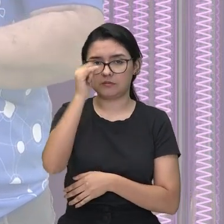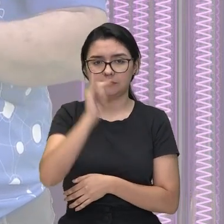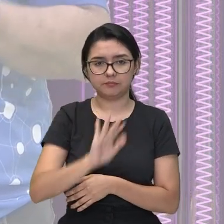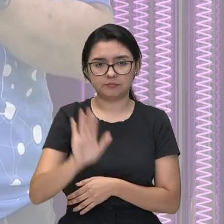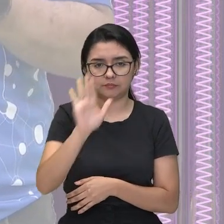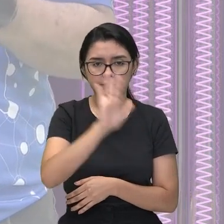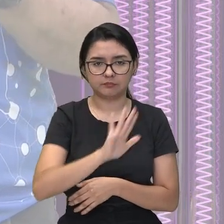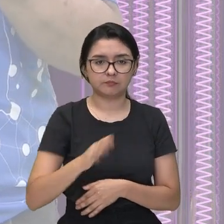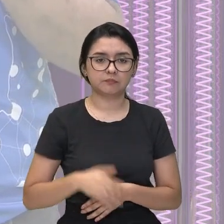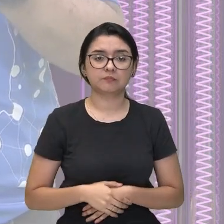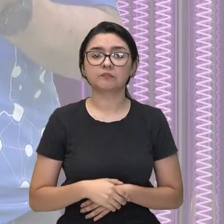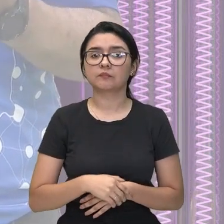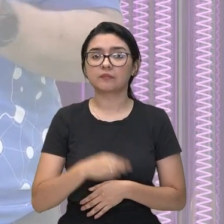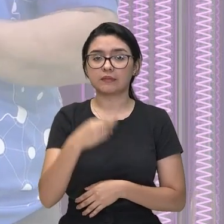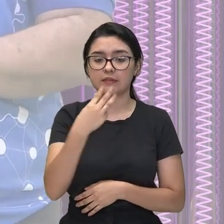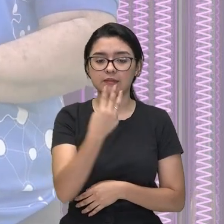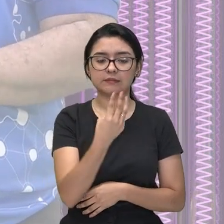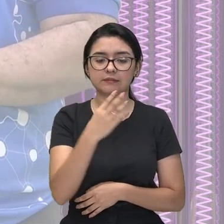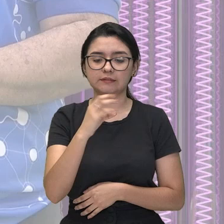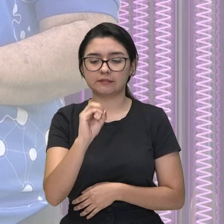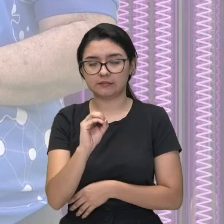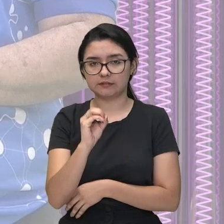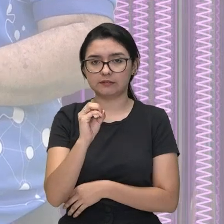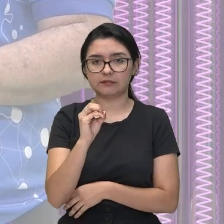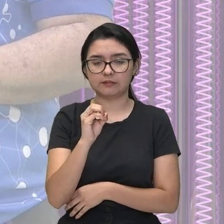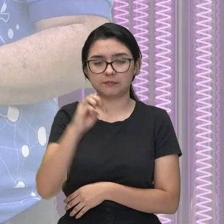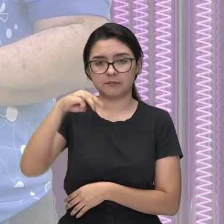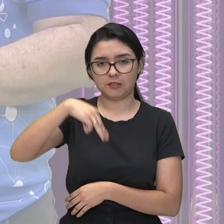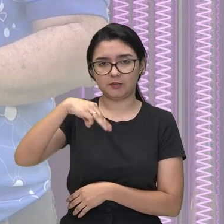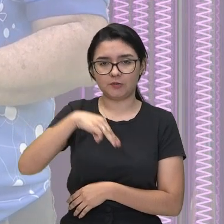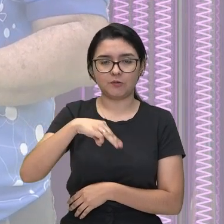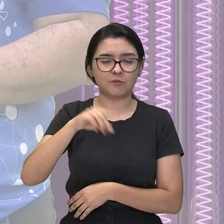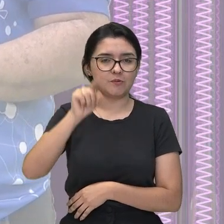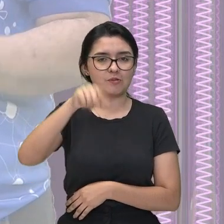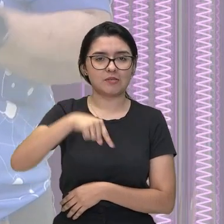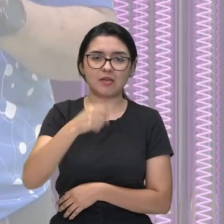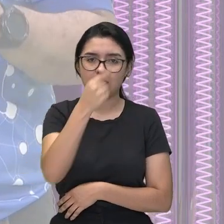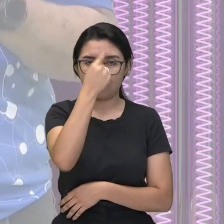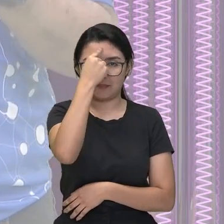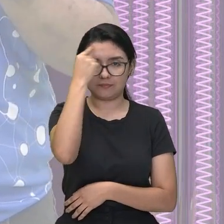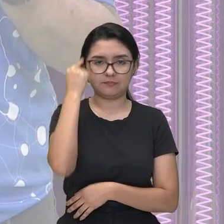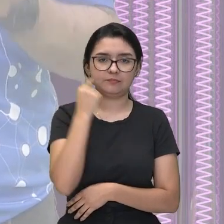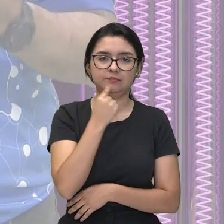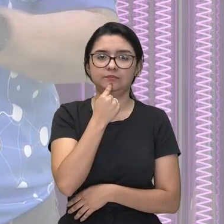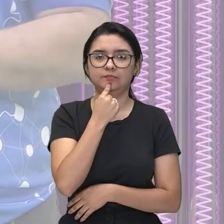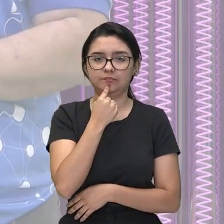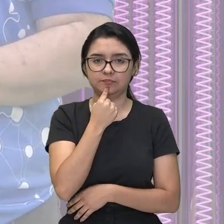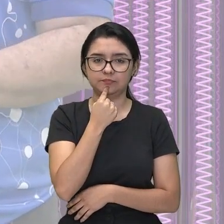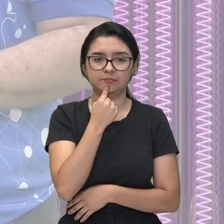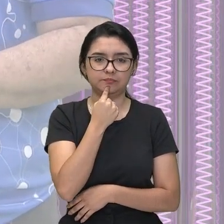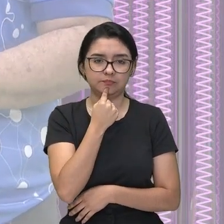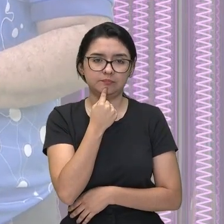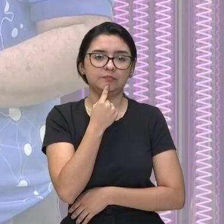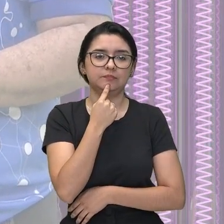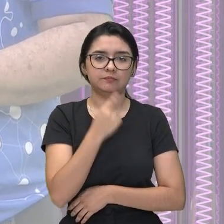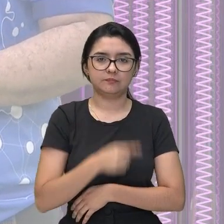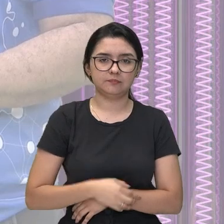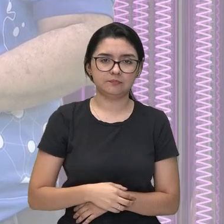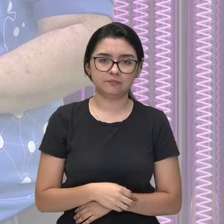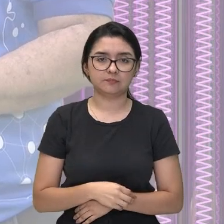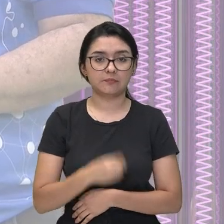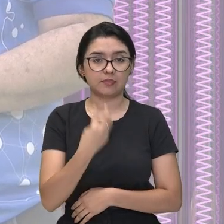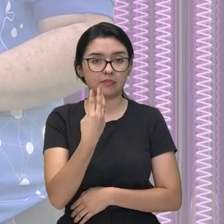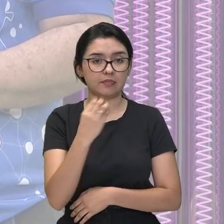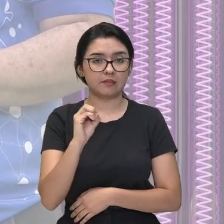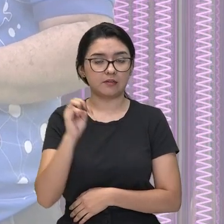minutos equivale a meia hora, ó. Utilizamos aí frações para representar a metade de uma aula. 30